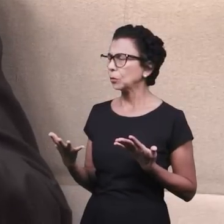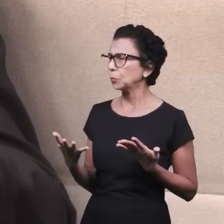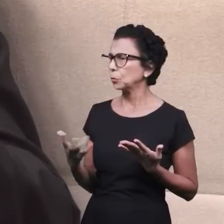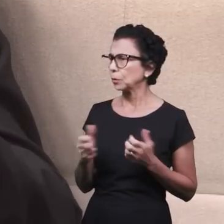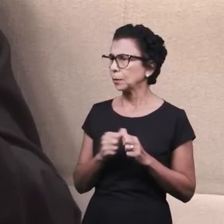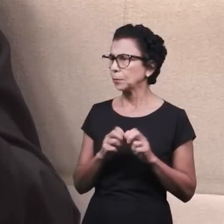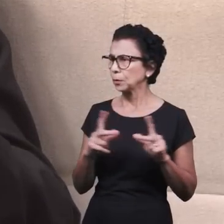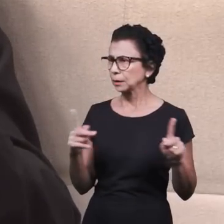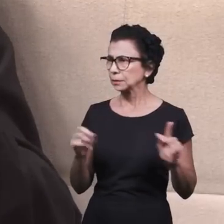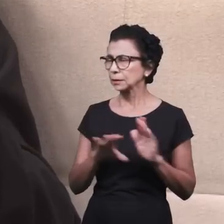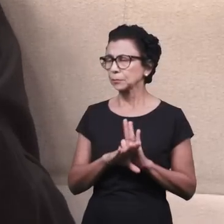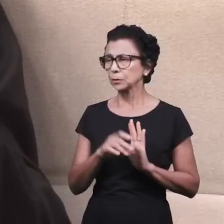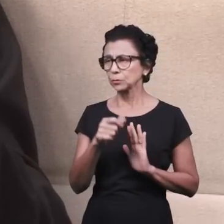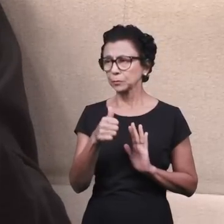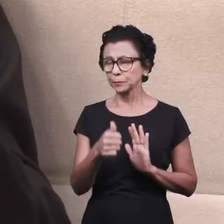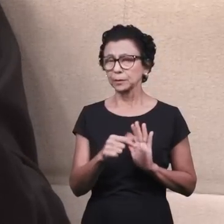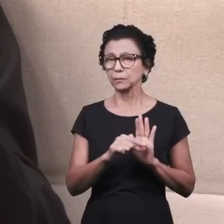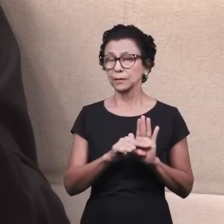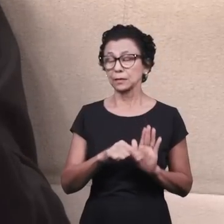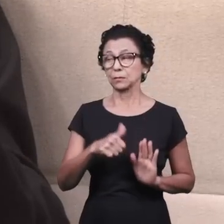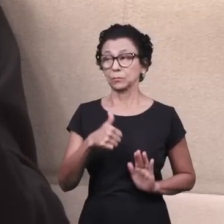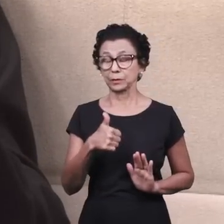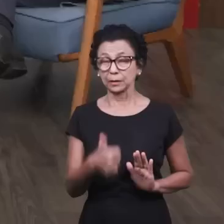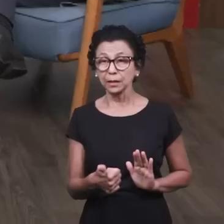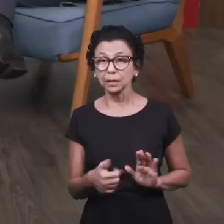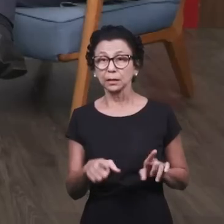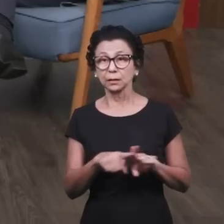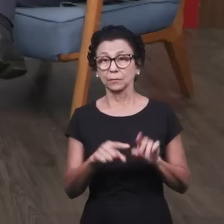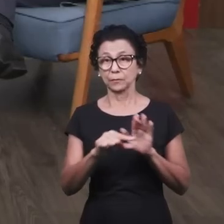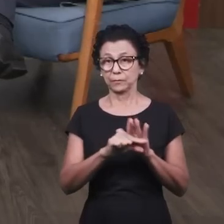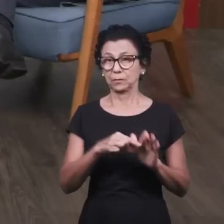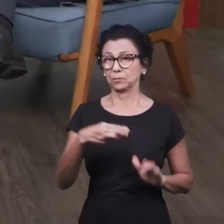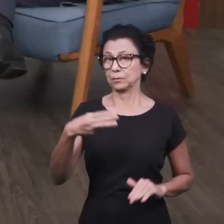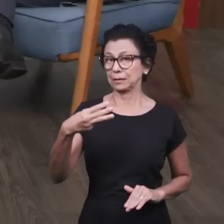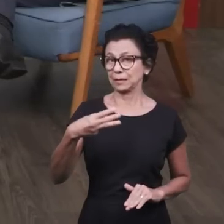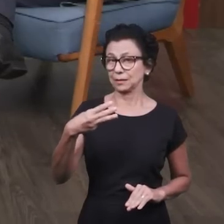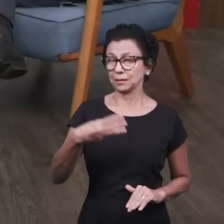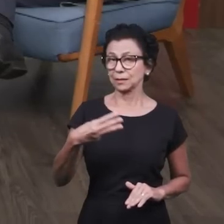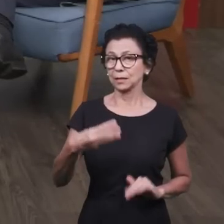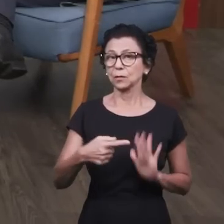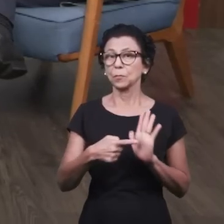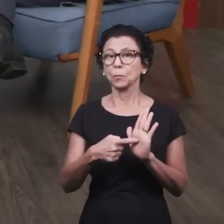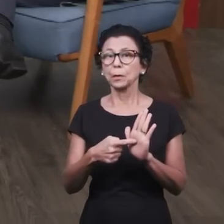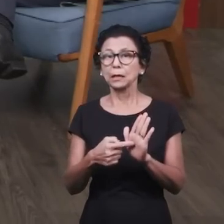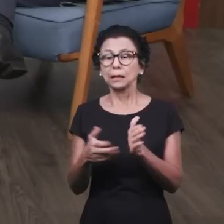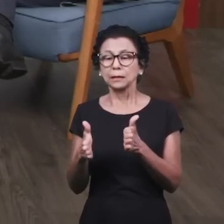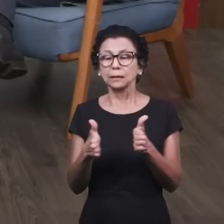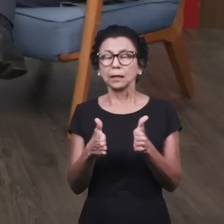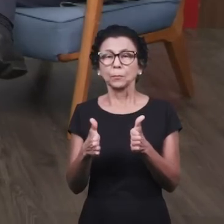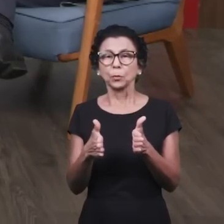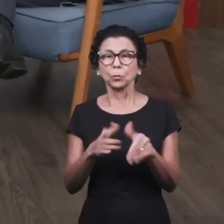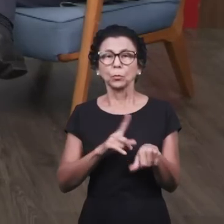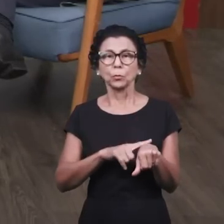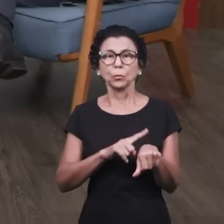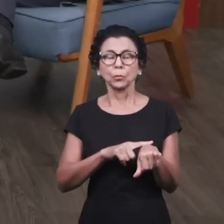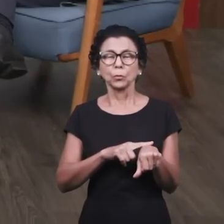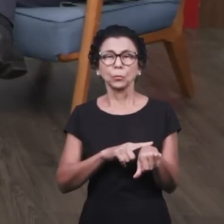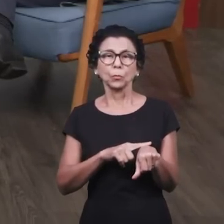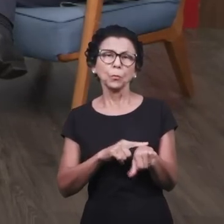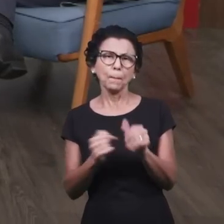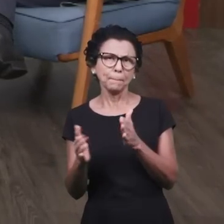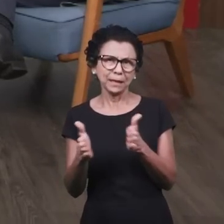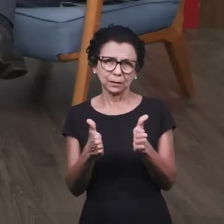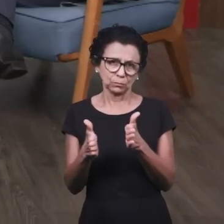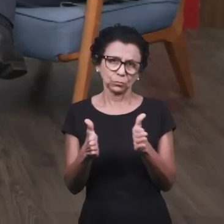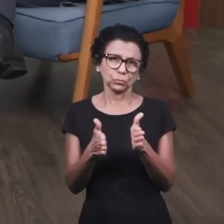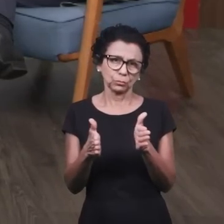Apocalipse, capítulo 1, versículo 1, quanto o versículo 3, falam de tempo. É claro